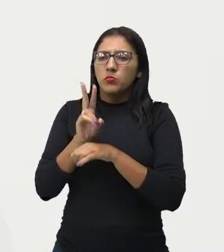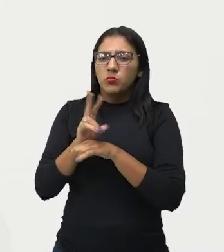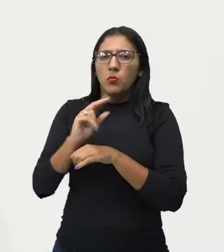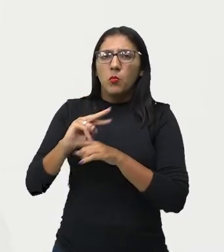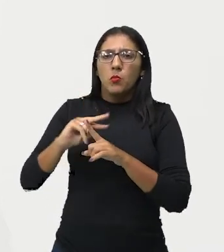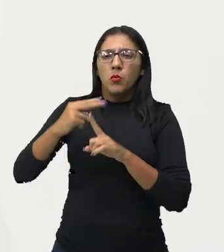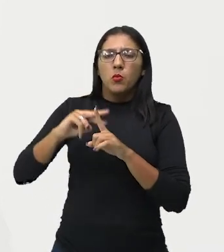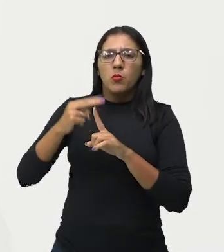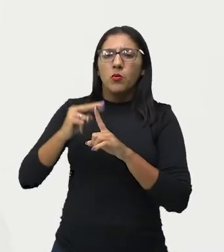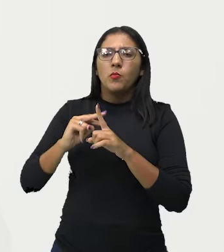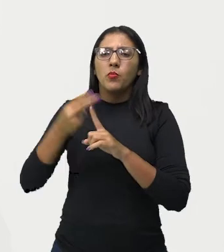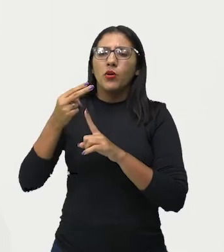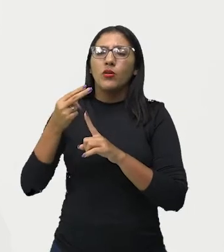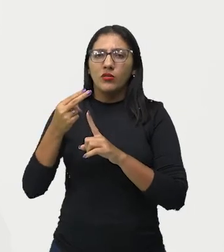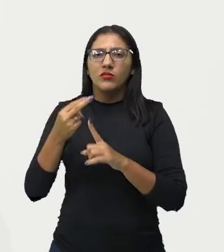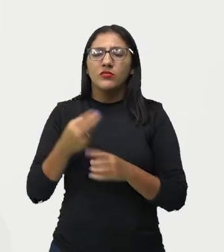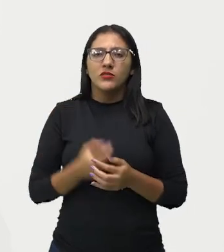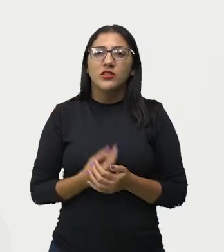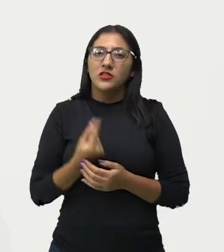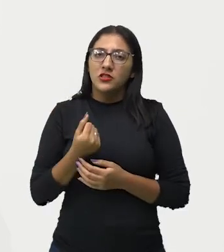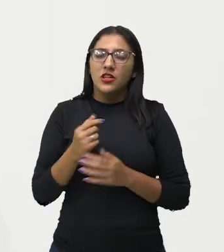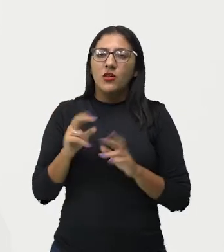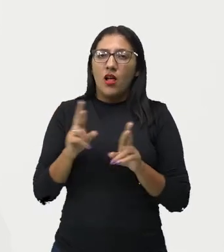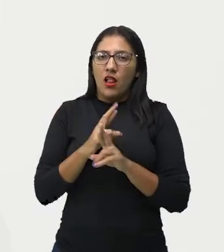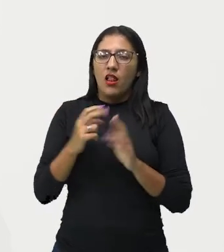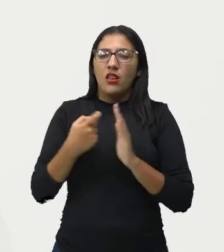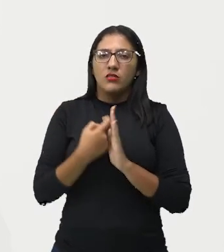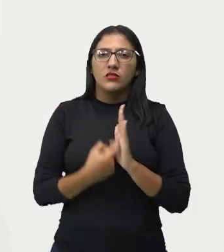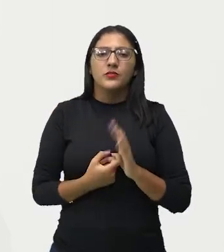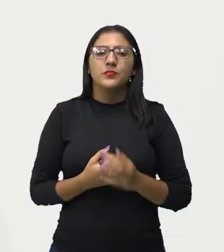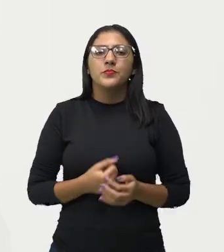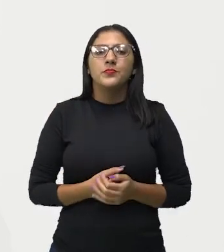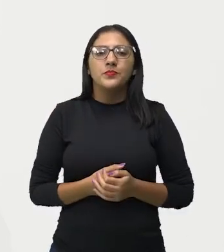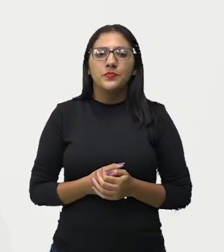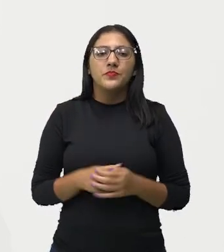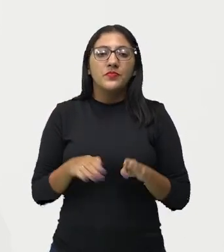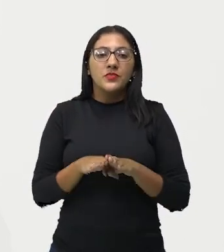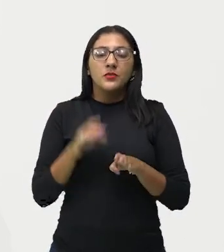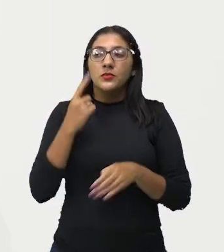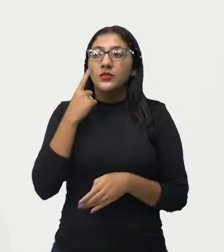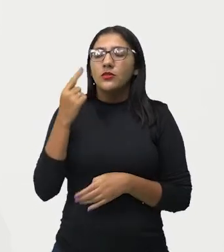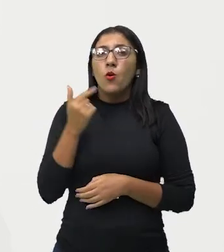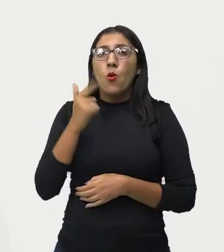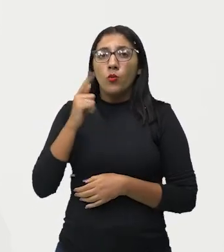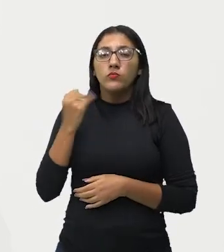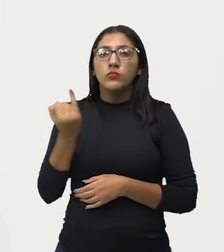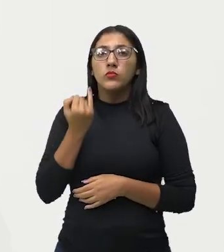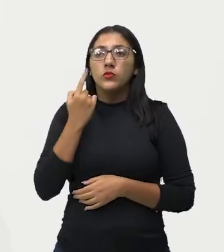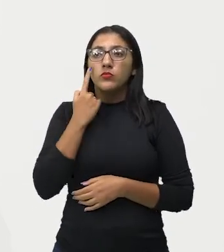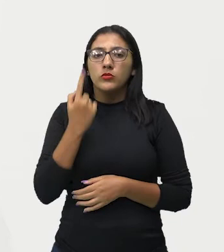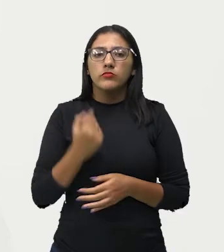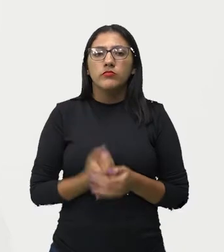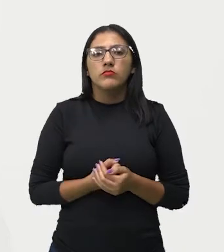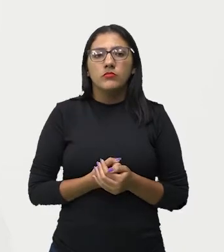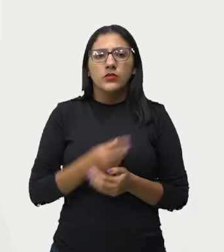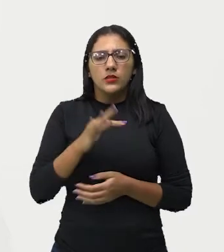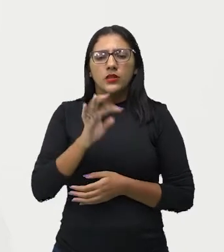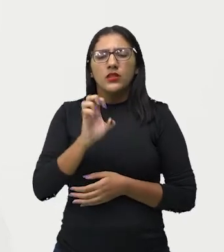taxa, receber dinheiro, né, referente a essa taxa. E ainda temos um outro termo fundamental, que é o